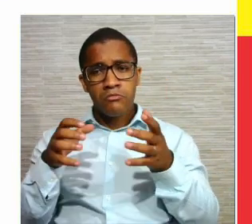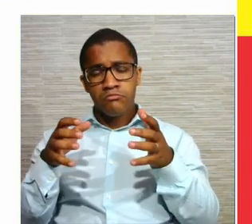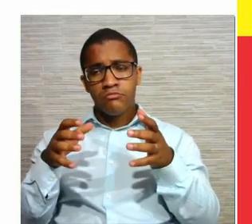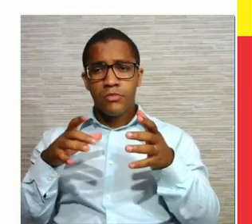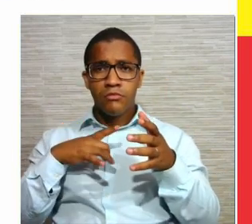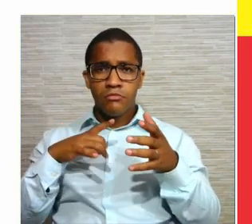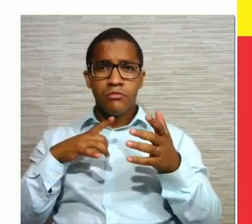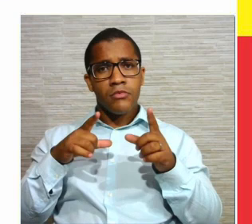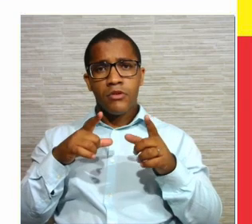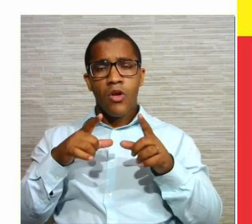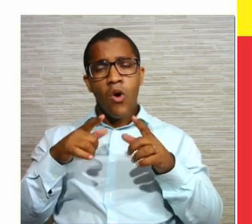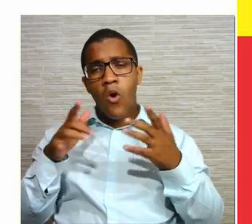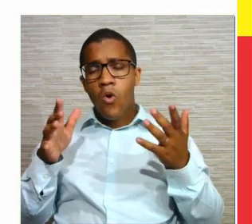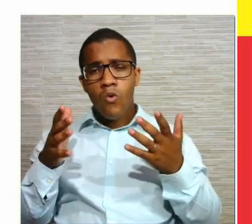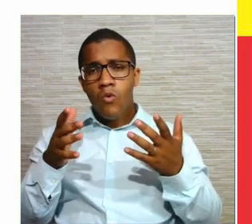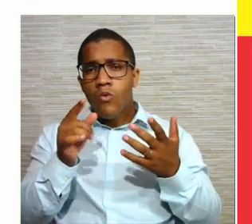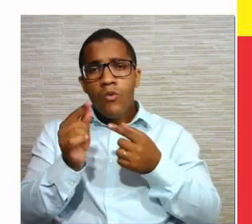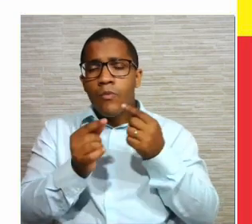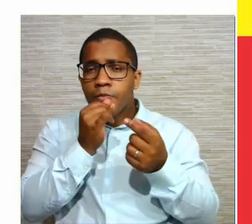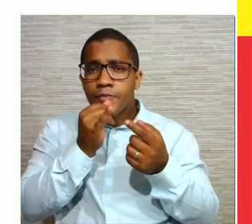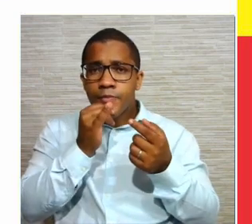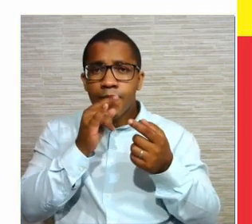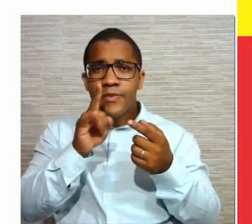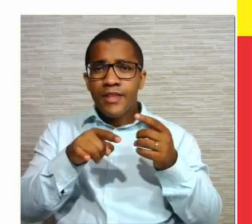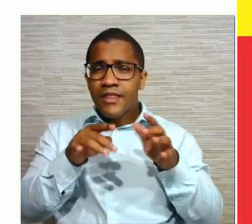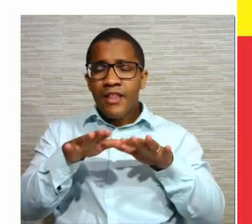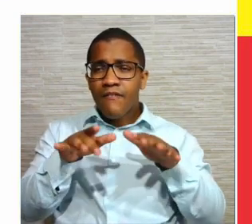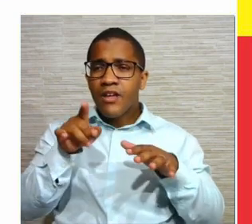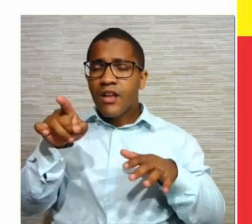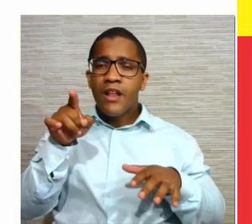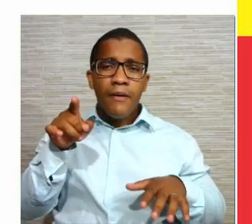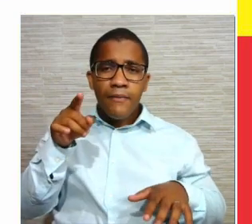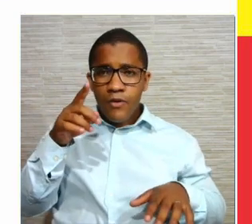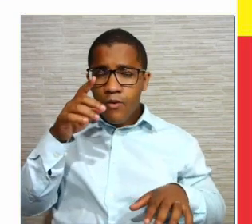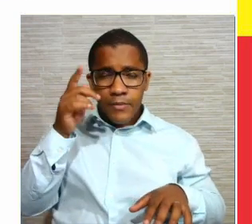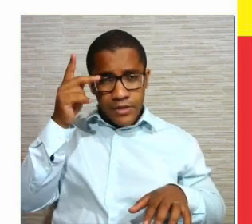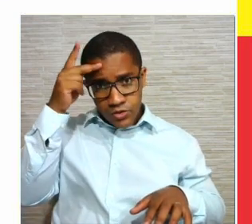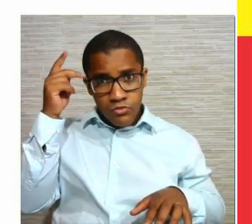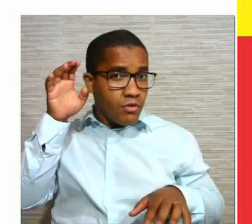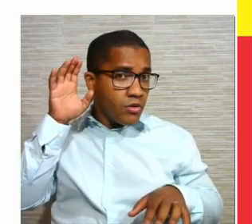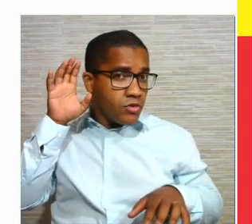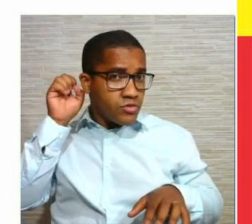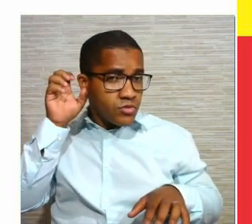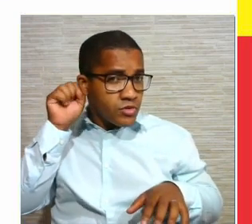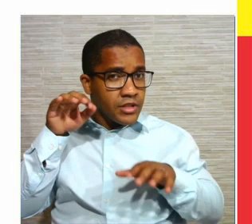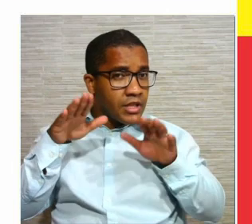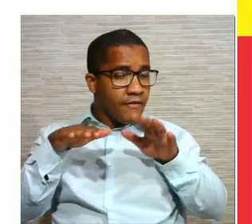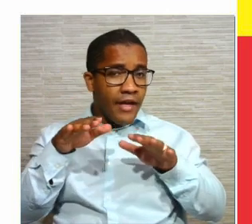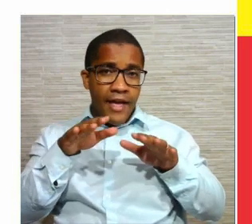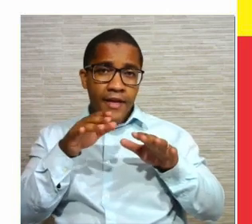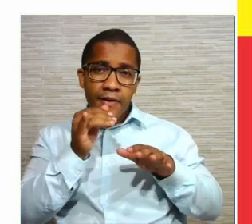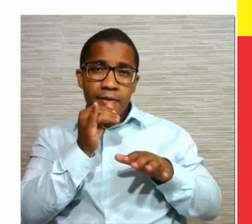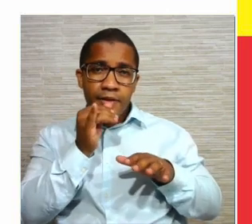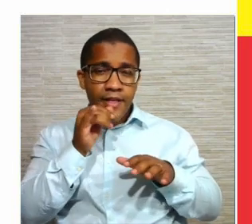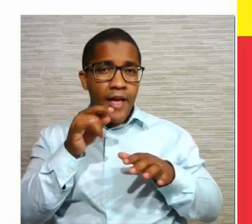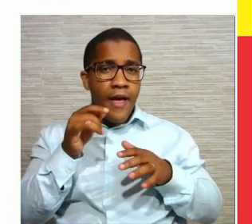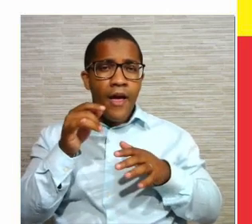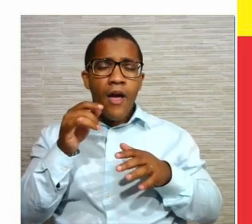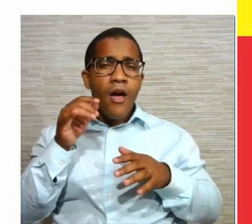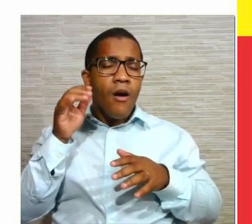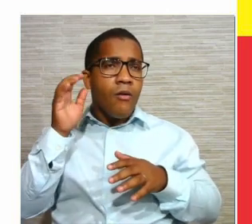rituais ou até condicionando o ouvinte de maneira subliminar. Seria isso. A música muitas vezes aparece de